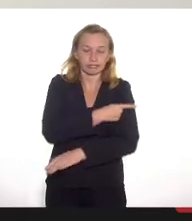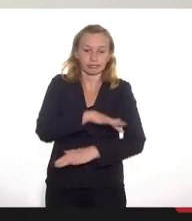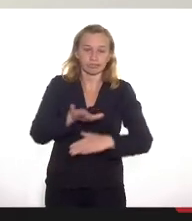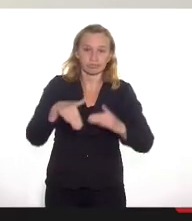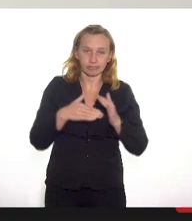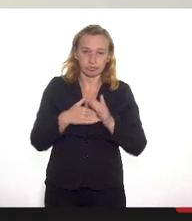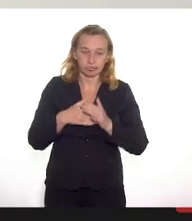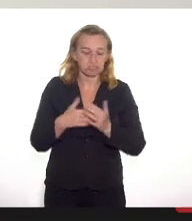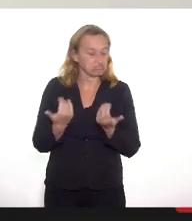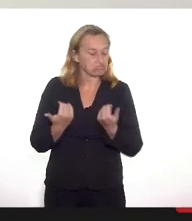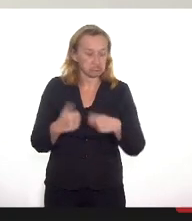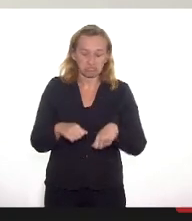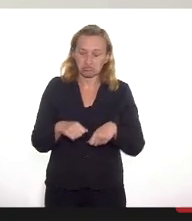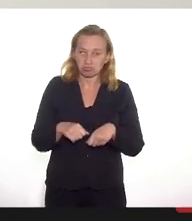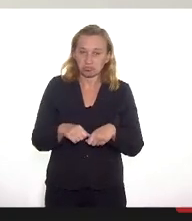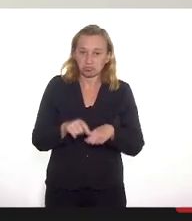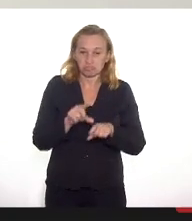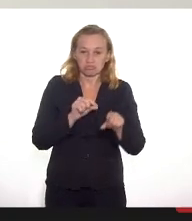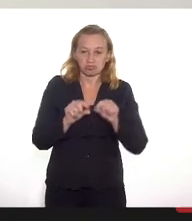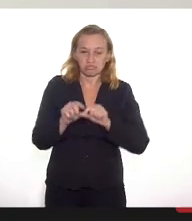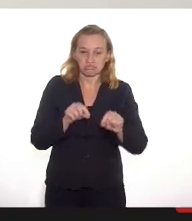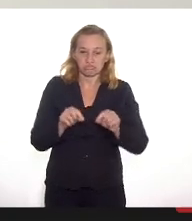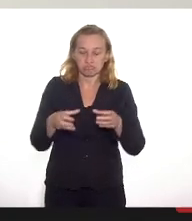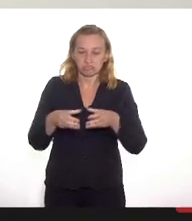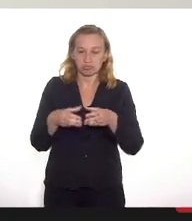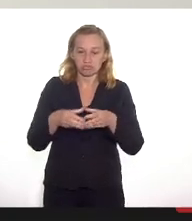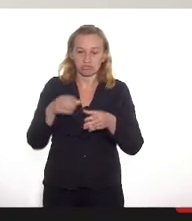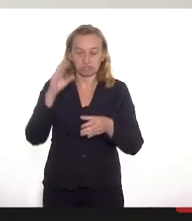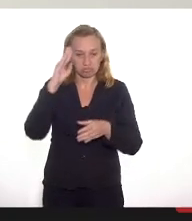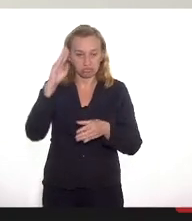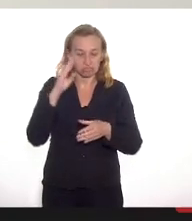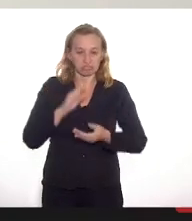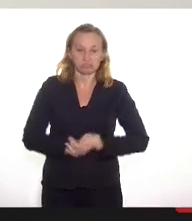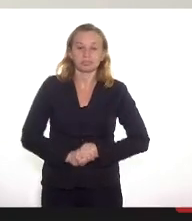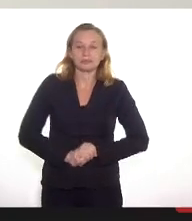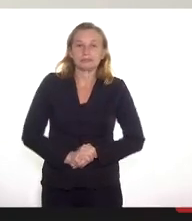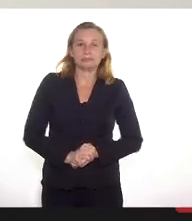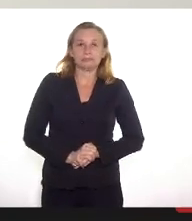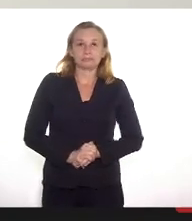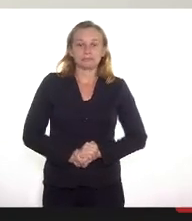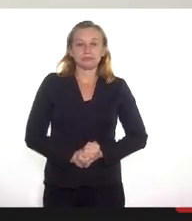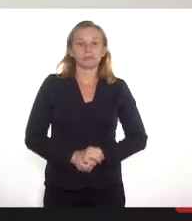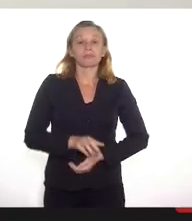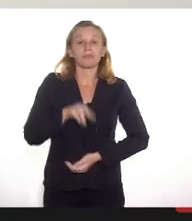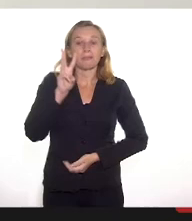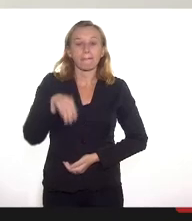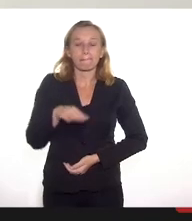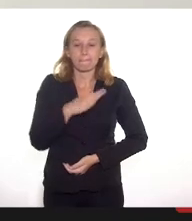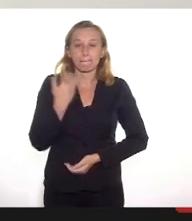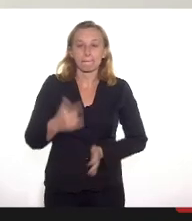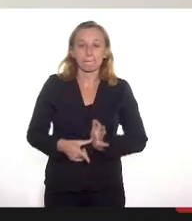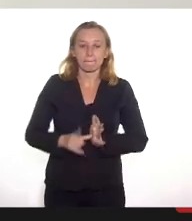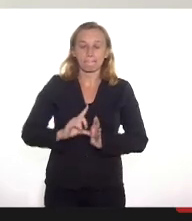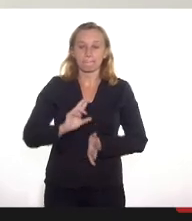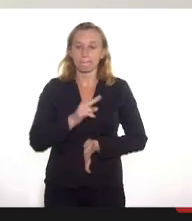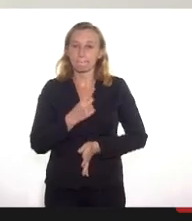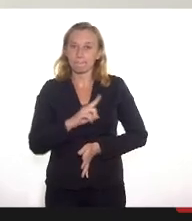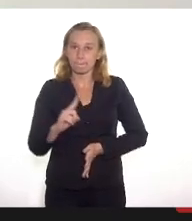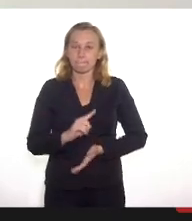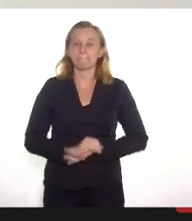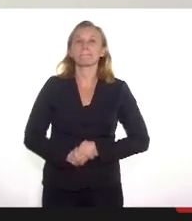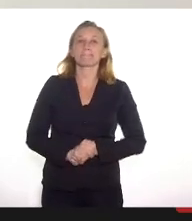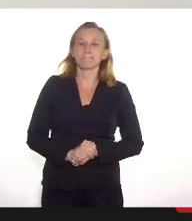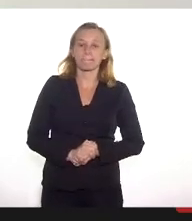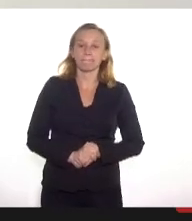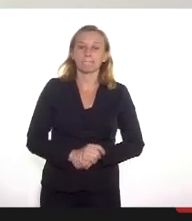todos e todas que a gente não precisasse está fazendo esse tipo de discussão estabelecendo aí quem é que vai morrer antes ou não né